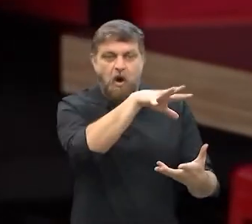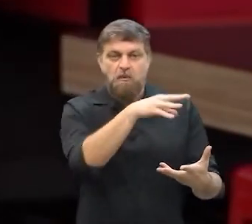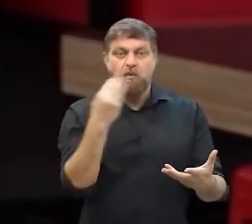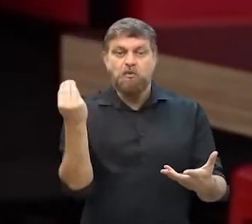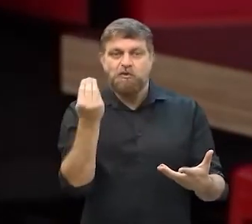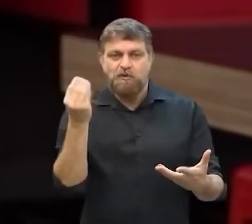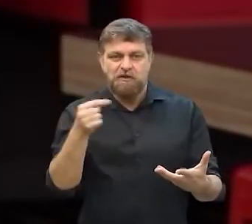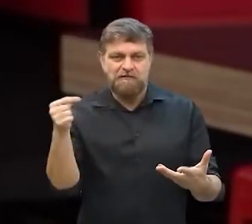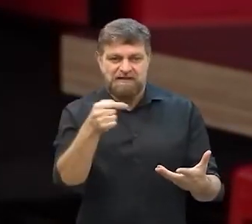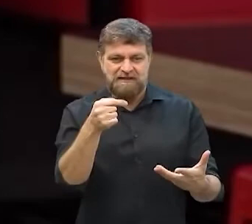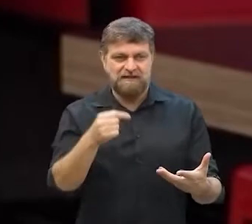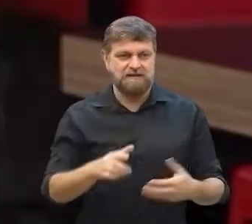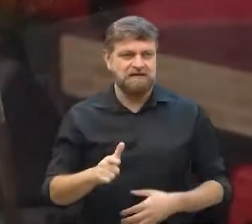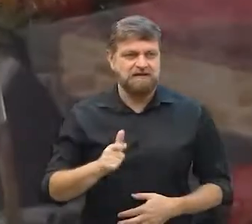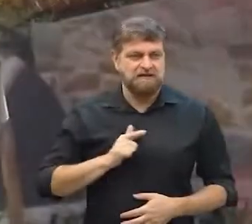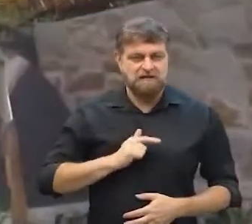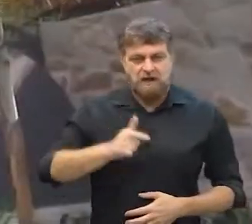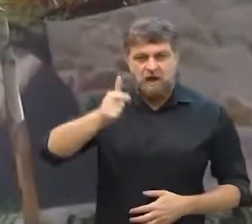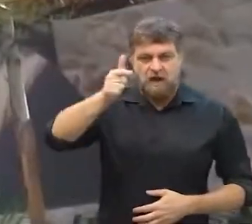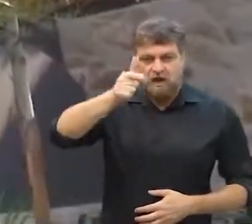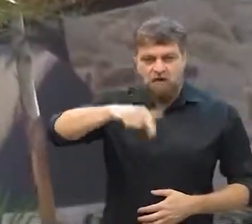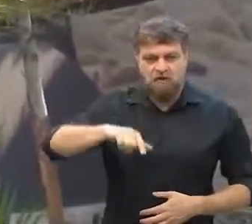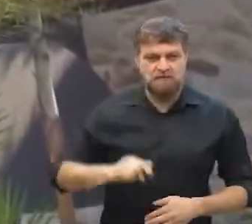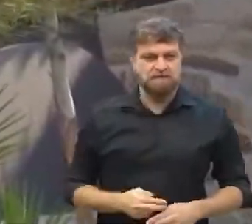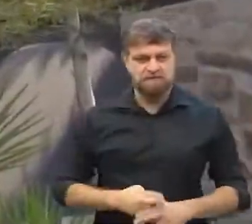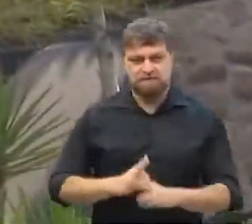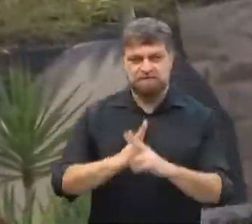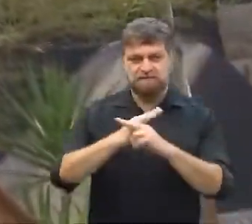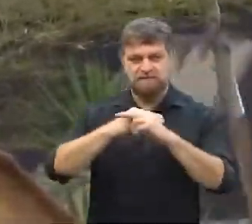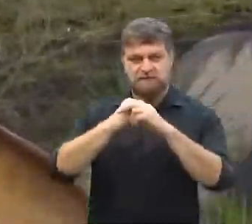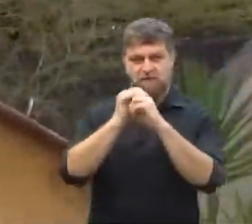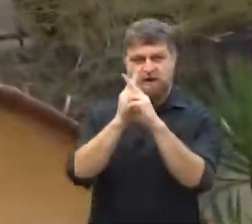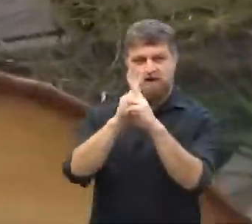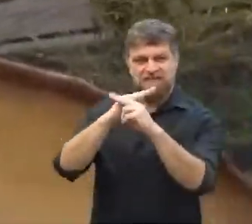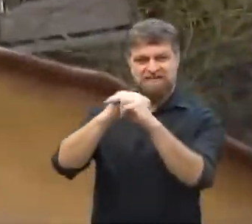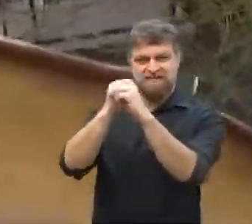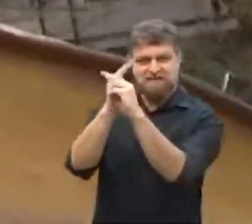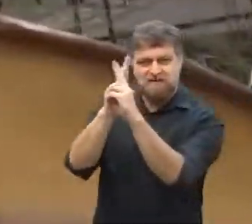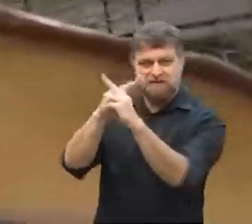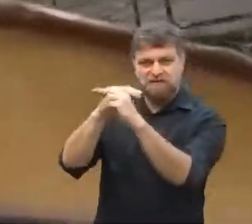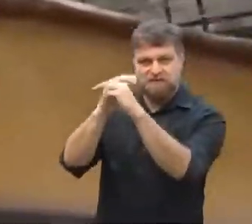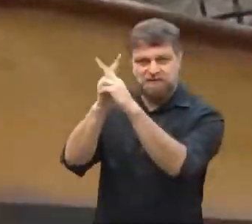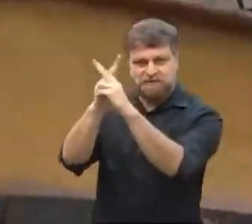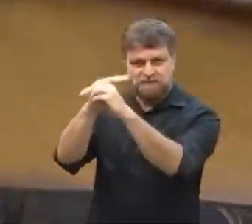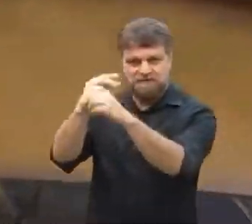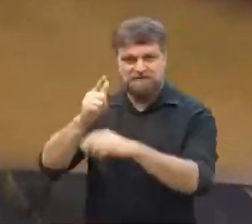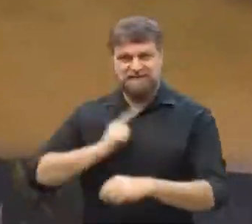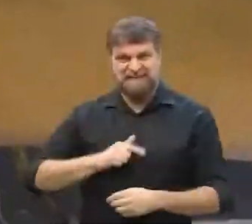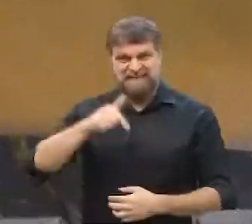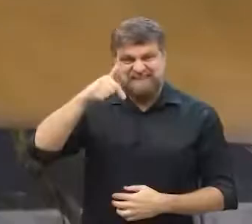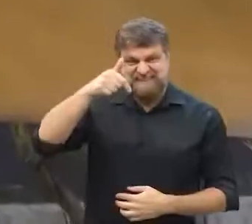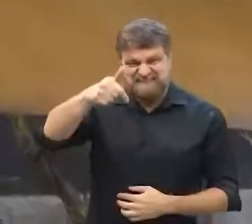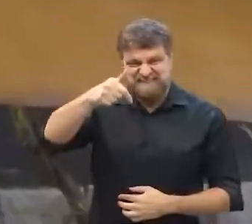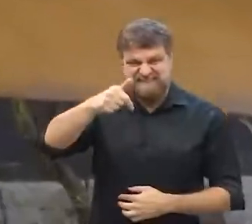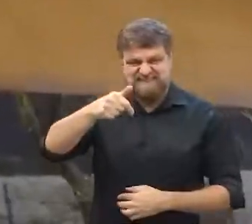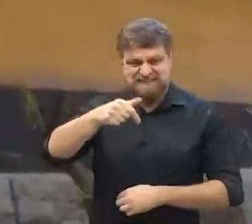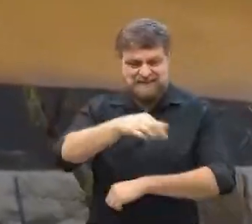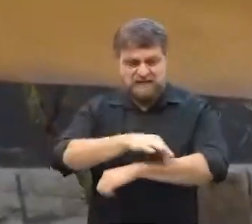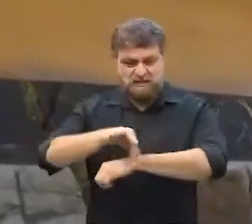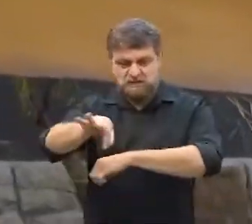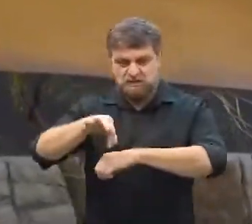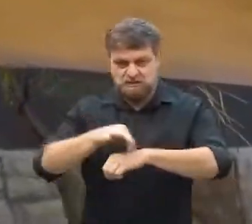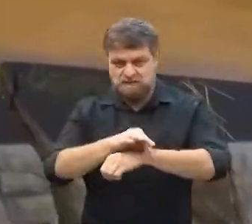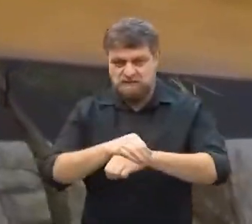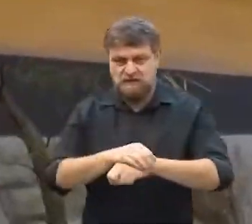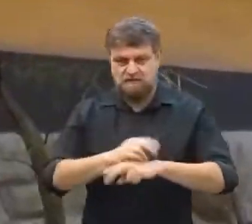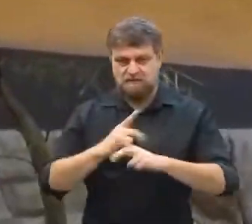né? Nós temos lá o Pteranodonte, que é um réptil voador com 7 metros de